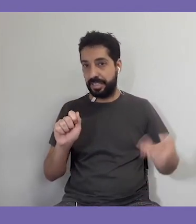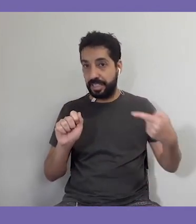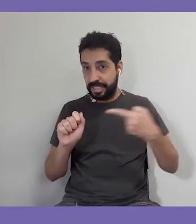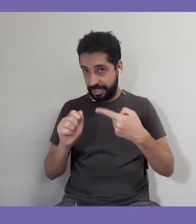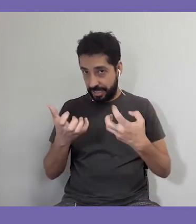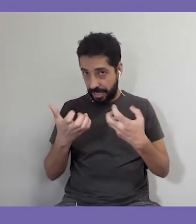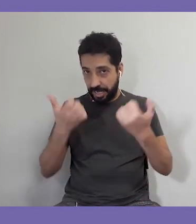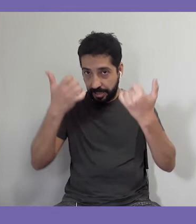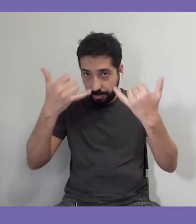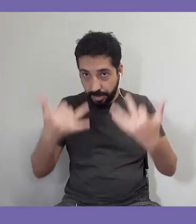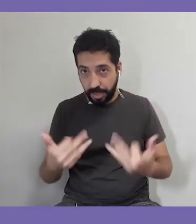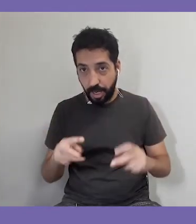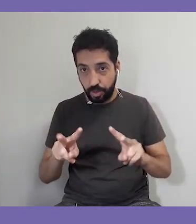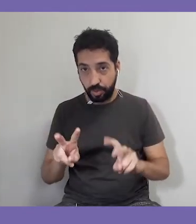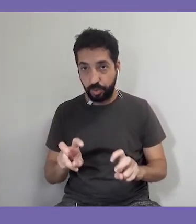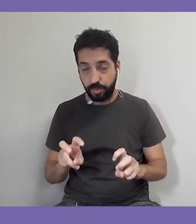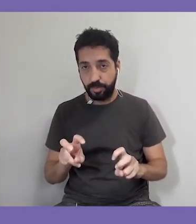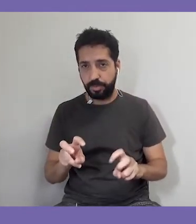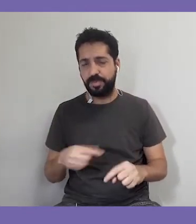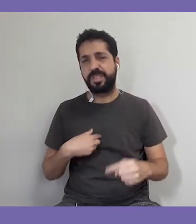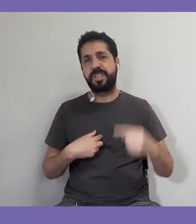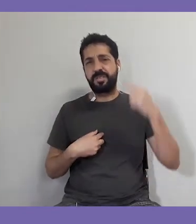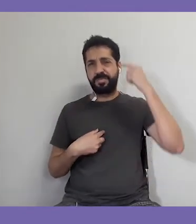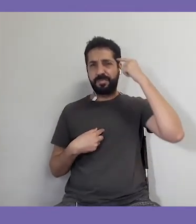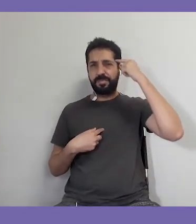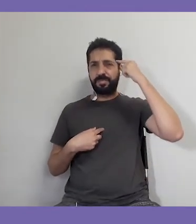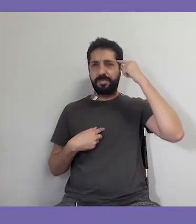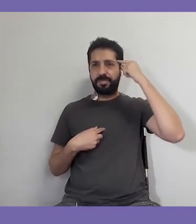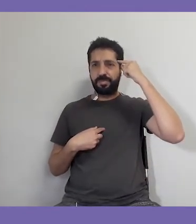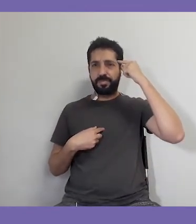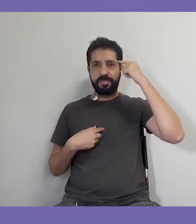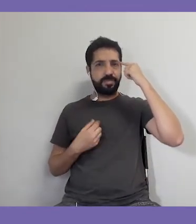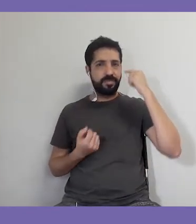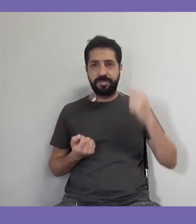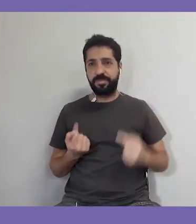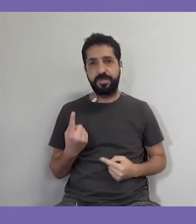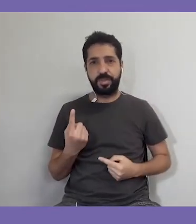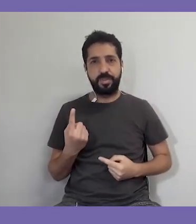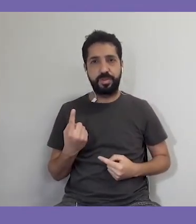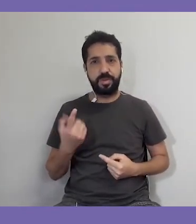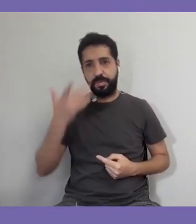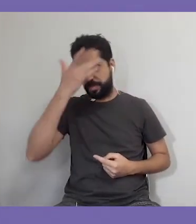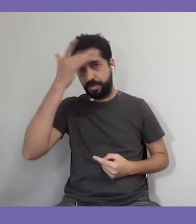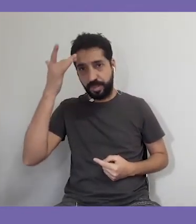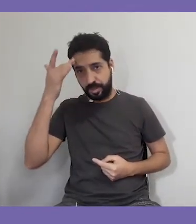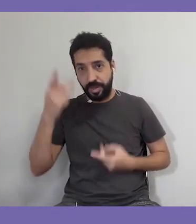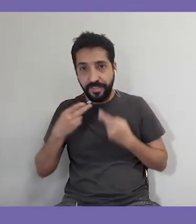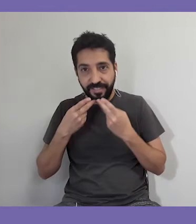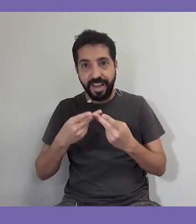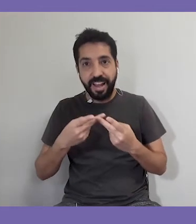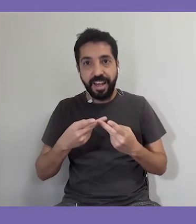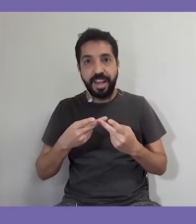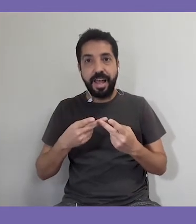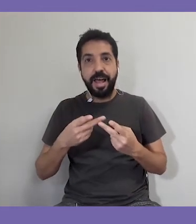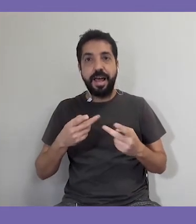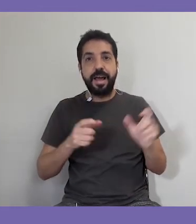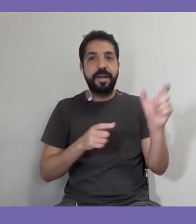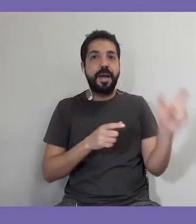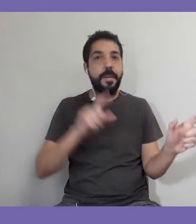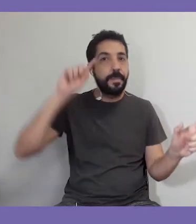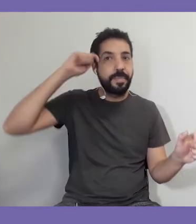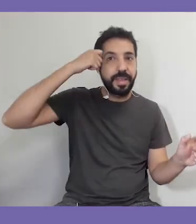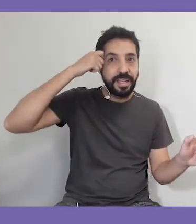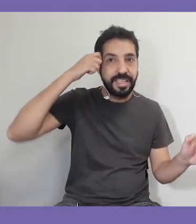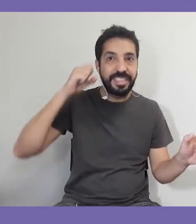ponto? Assim, eu acho o maior mito, assim, que alguém pode falar para uma pessoa